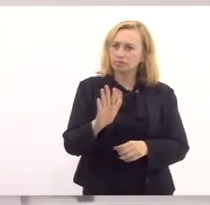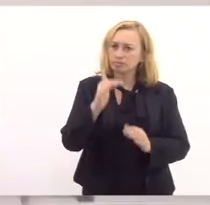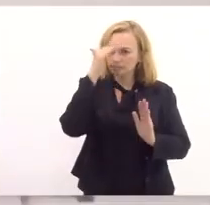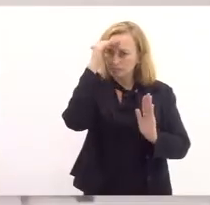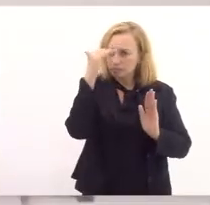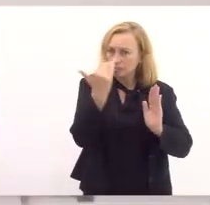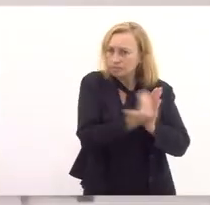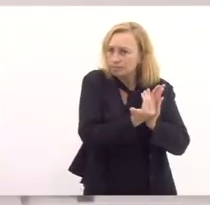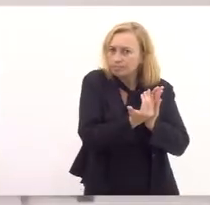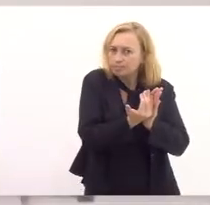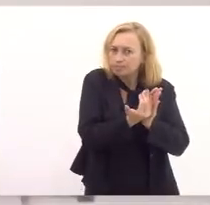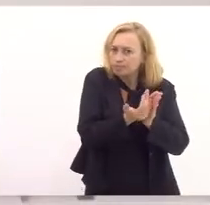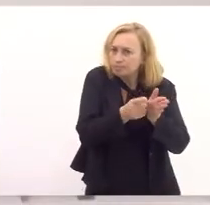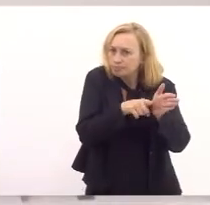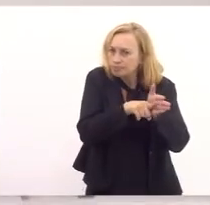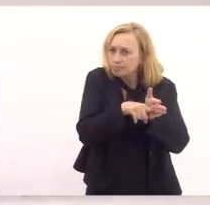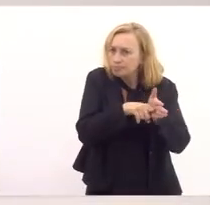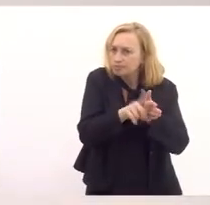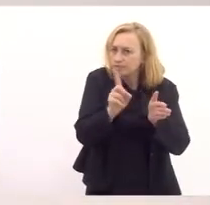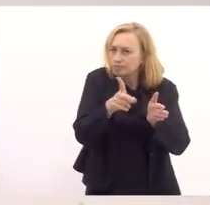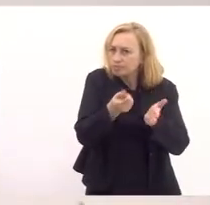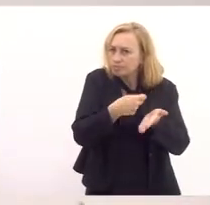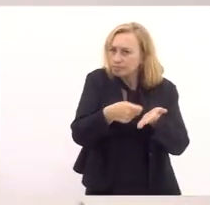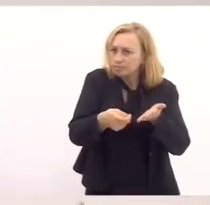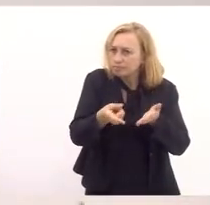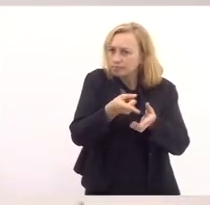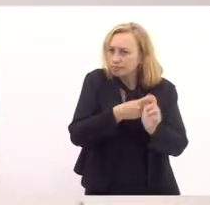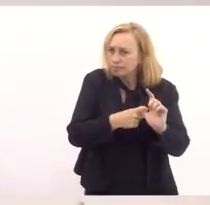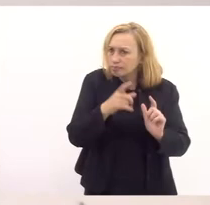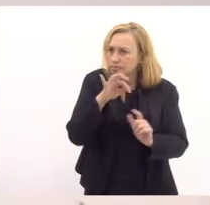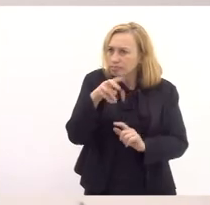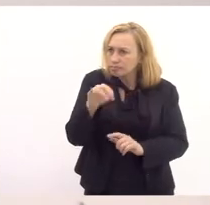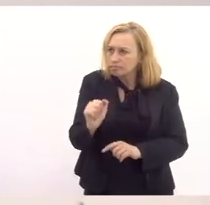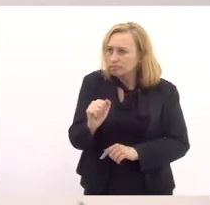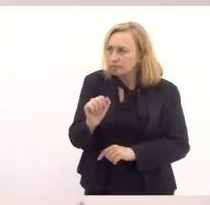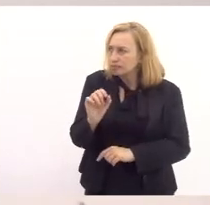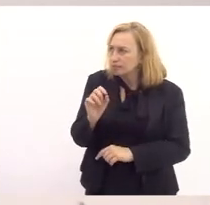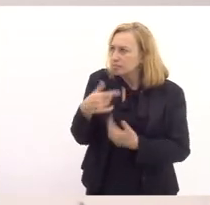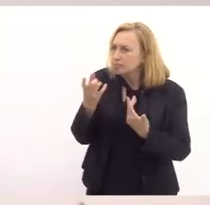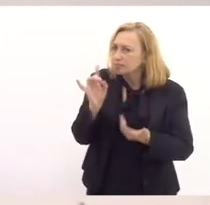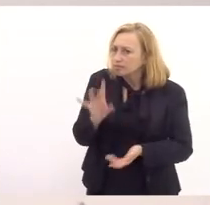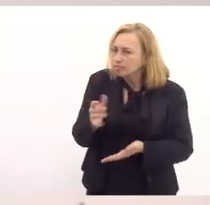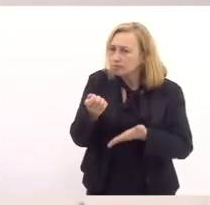execução fiscal e não para escrever em dívida ativa. No meu entendimento, só escreve em dívida